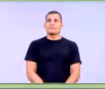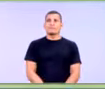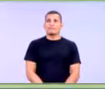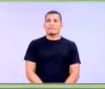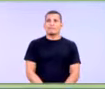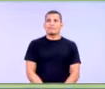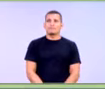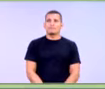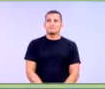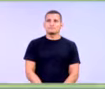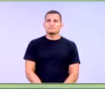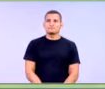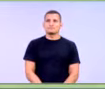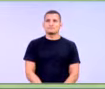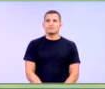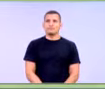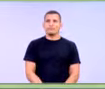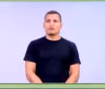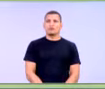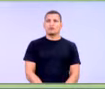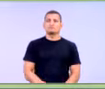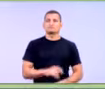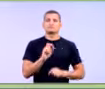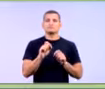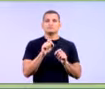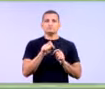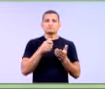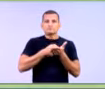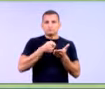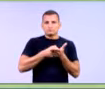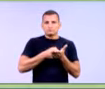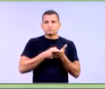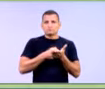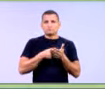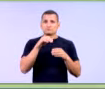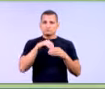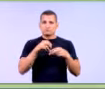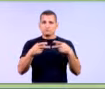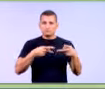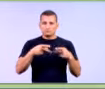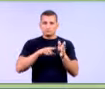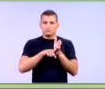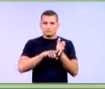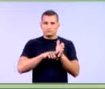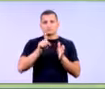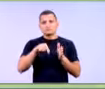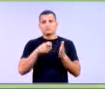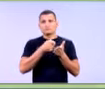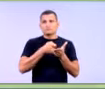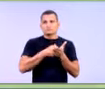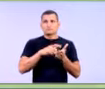né, textuais. O que é obrigatório dentro do projeto de pesquisa? É obrigatório